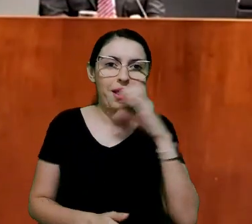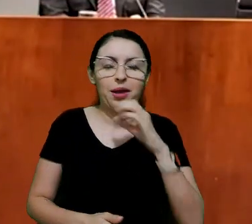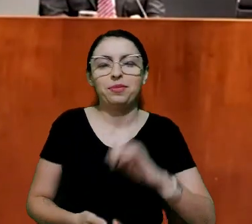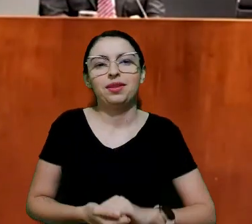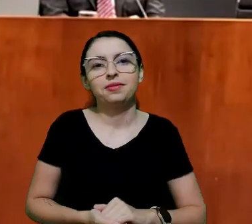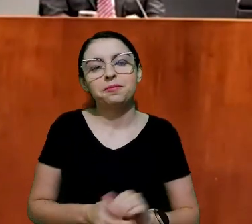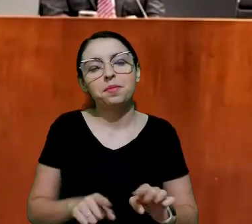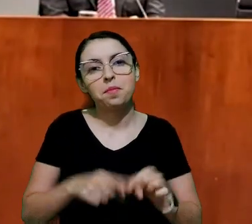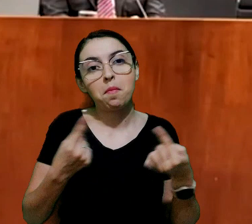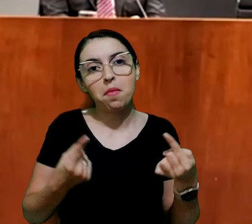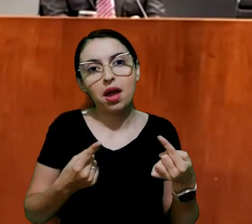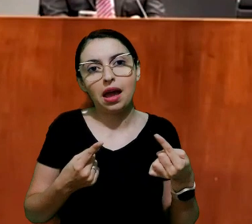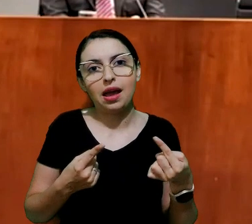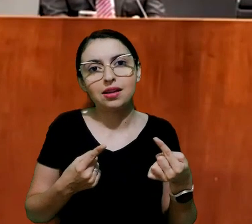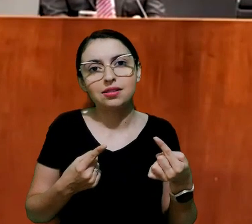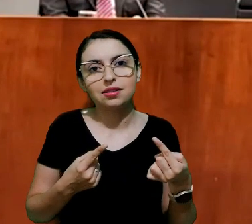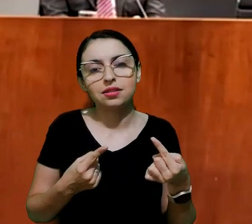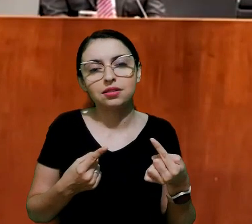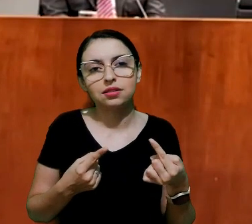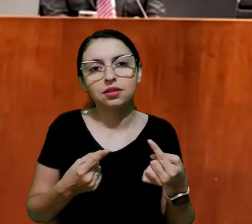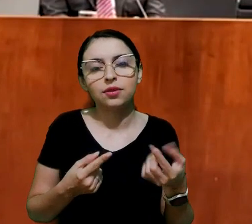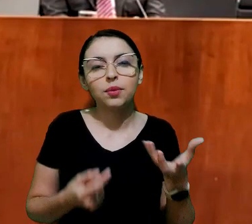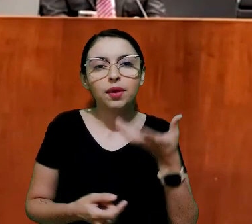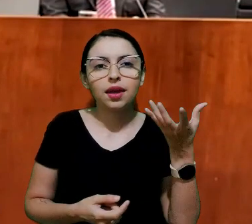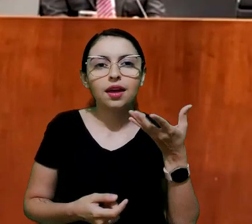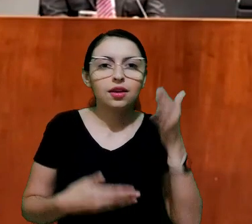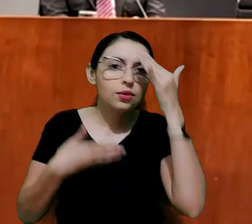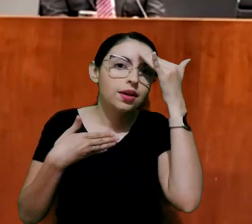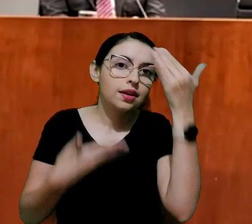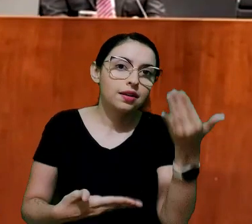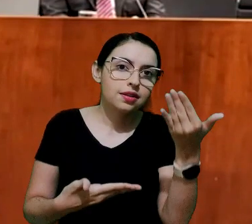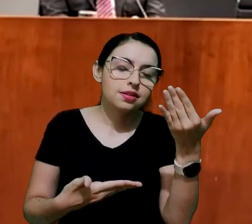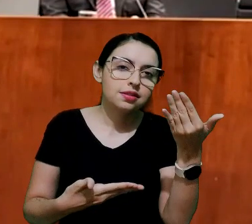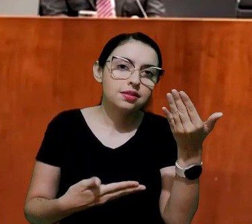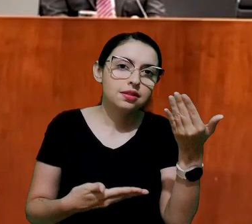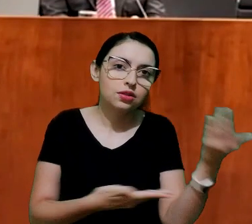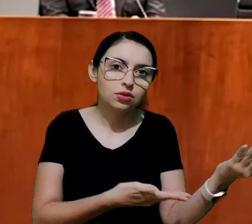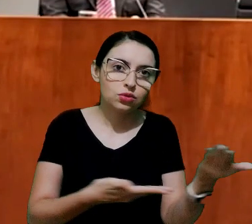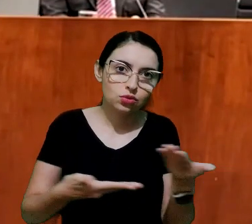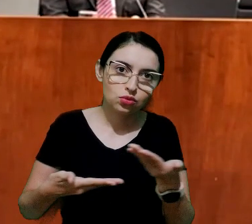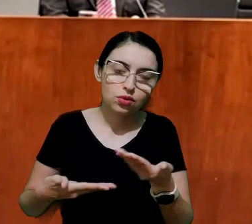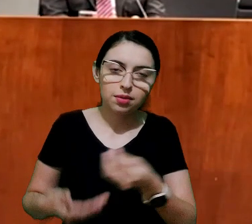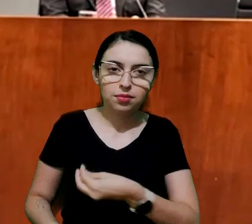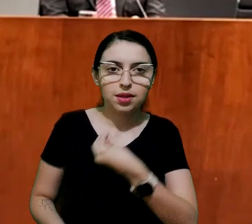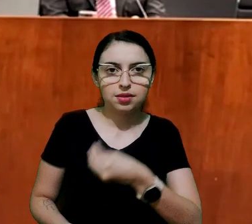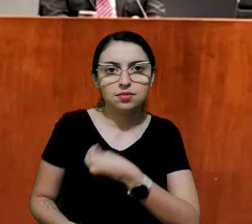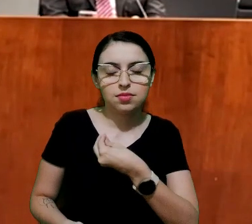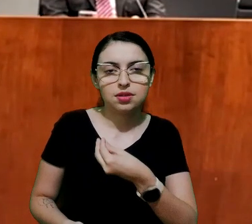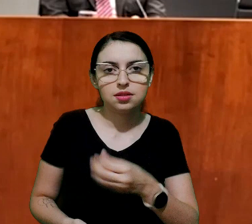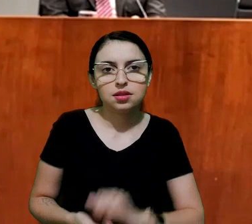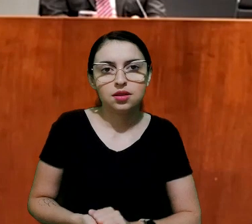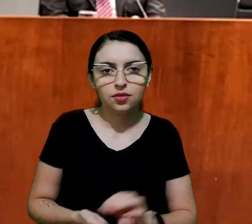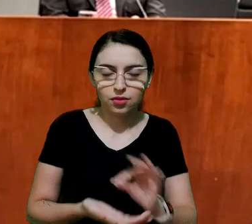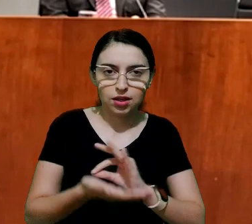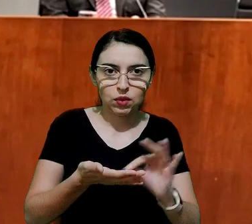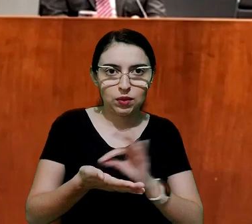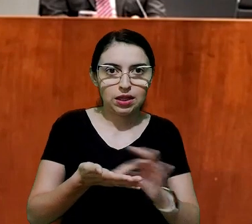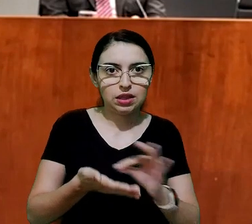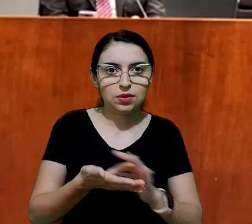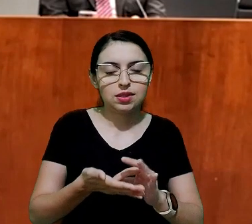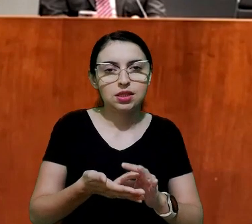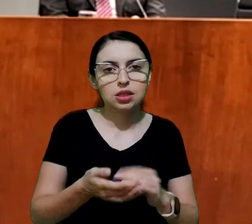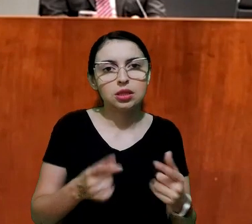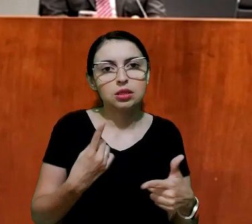mas eu quero agradecer a sua conferência. Eu estava aqui, fui fazer minhas anotações, porque eu